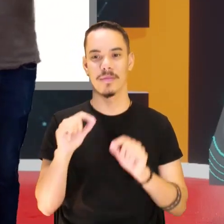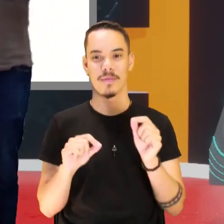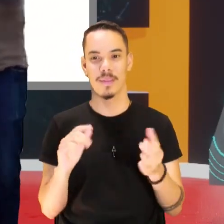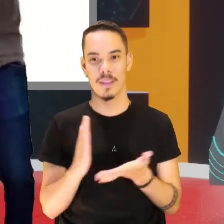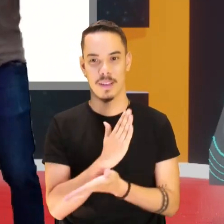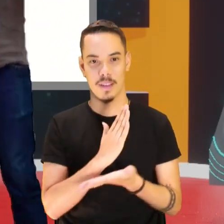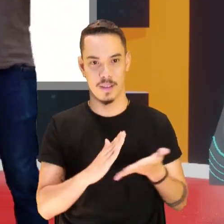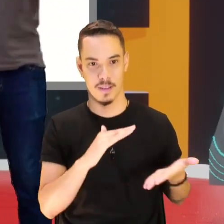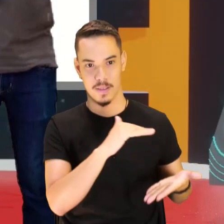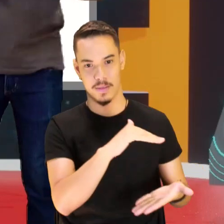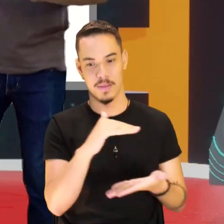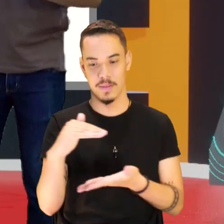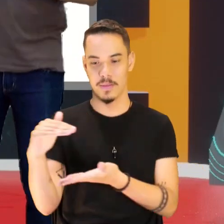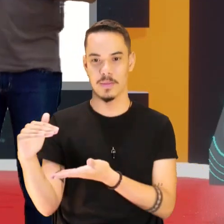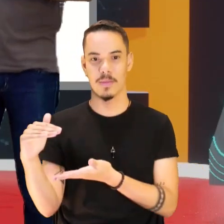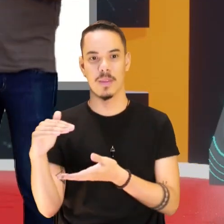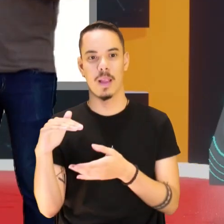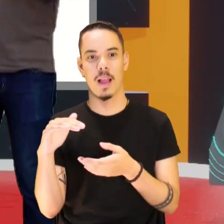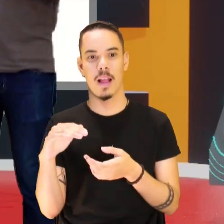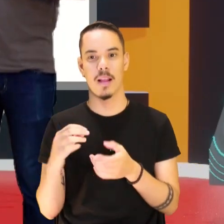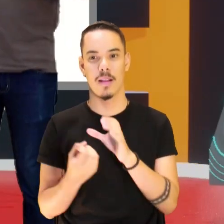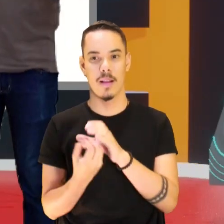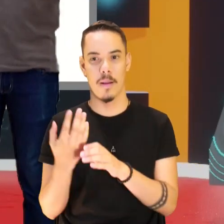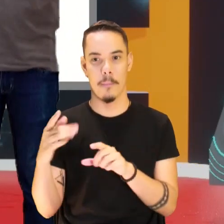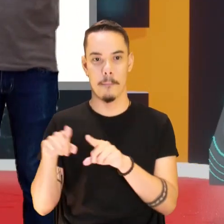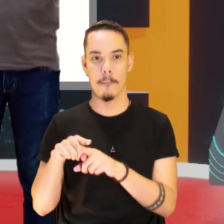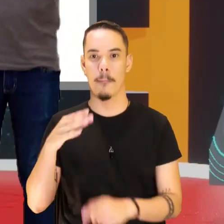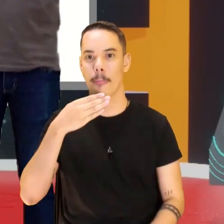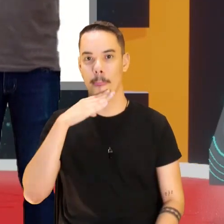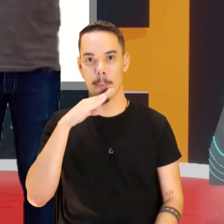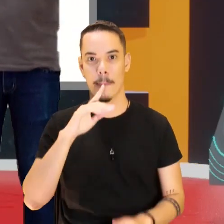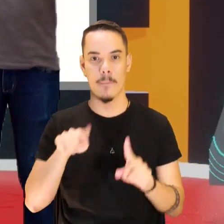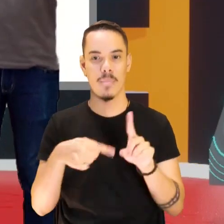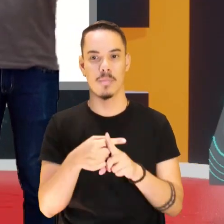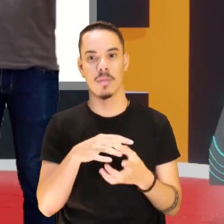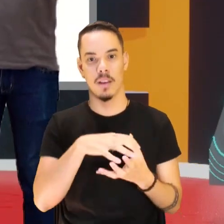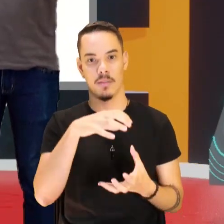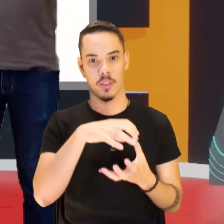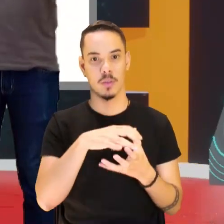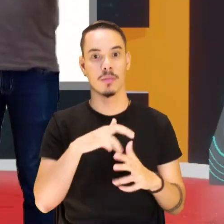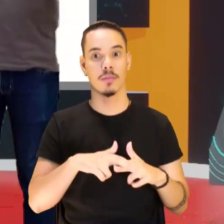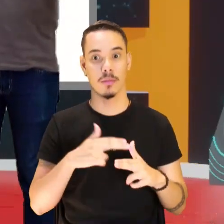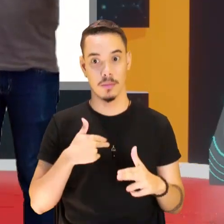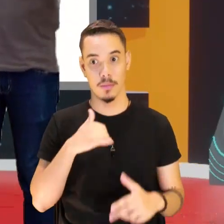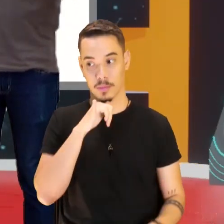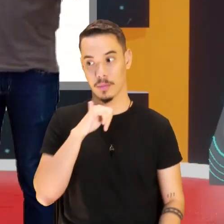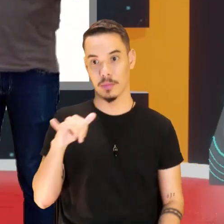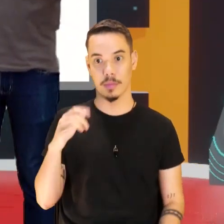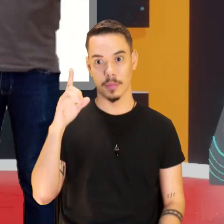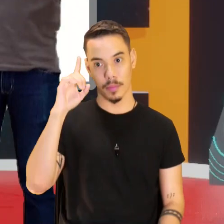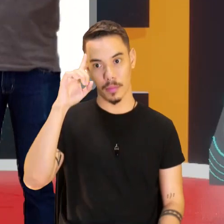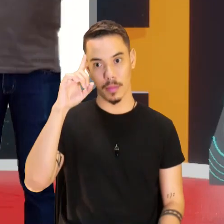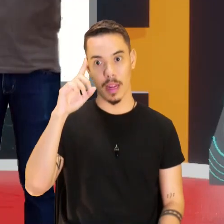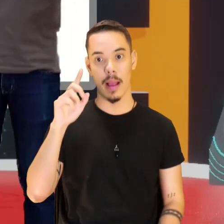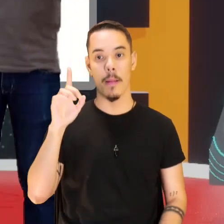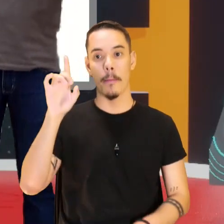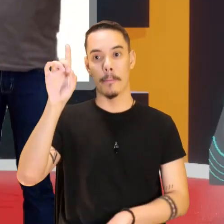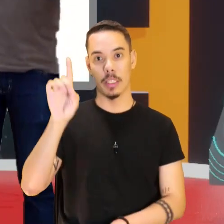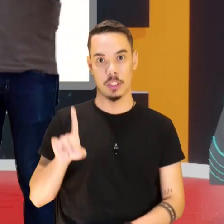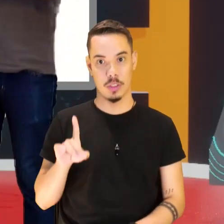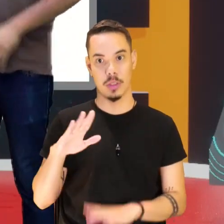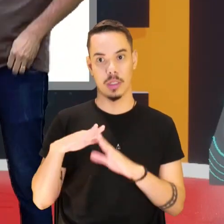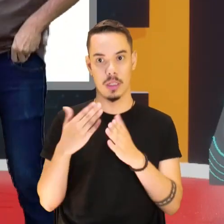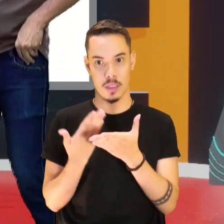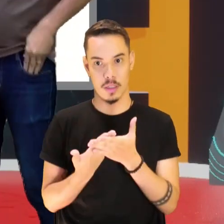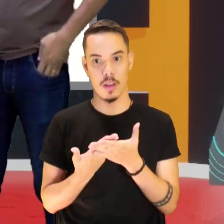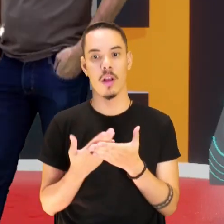mudinhas tem lá Graviola e a mangueira tudo lado forte e eu falei para a diretora que eu ia plantar falou assim eu quero ver depois você